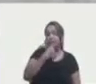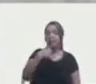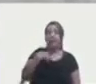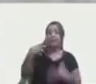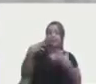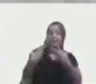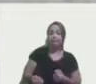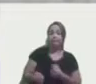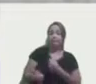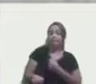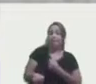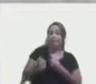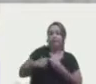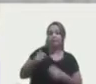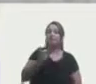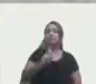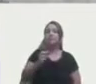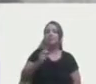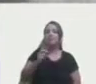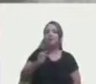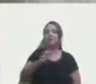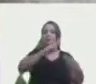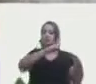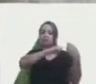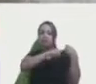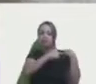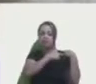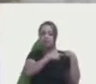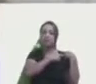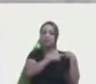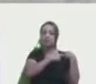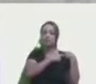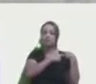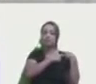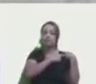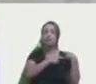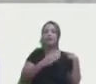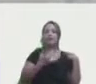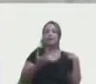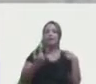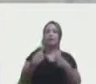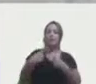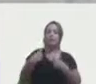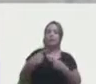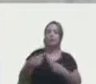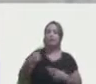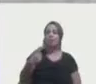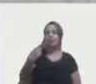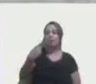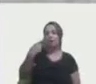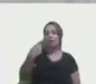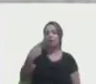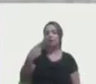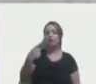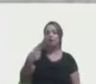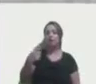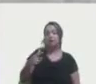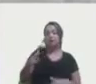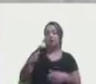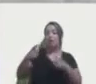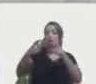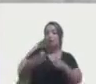retorno do responsável pela concessionária rodovias do ti do tit Eu repito o